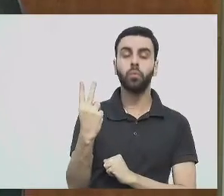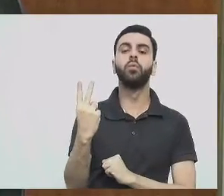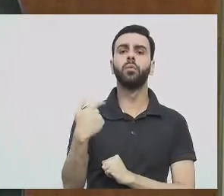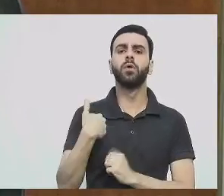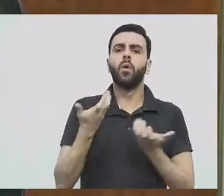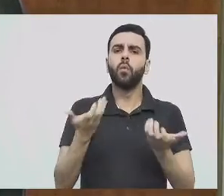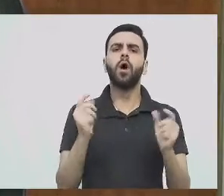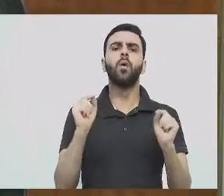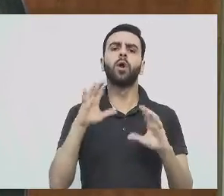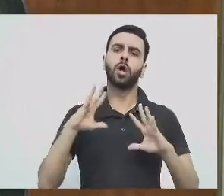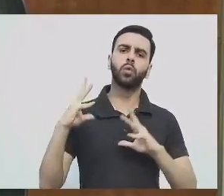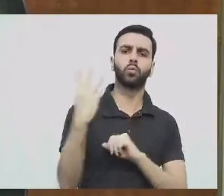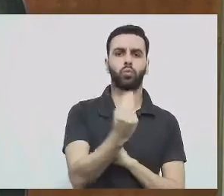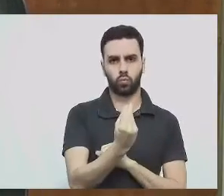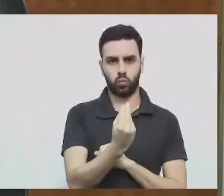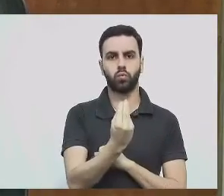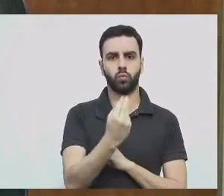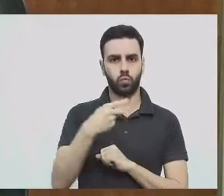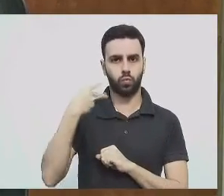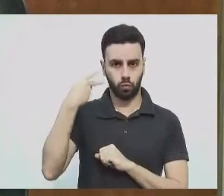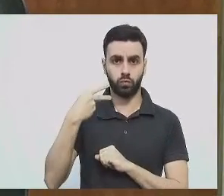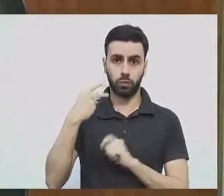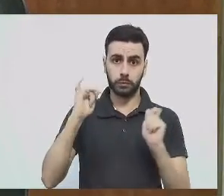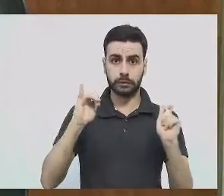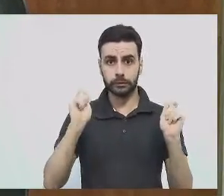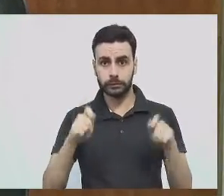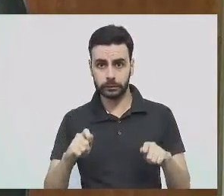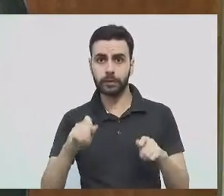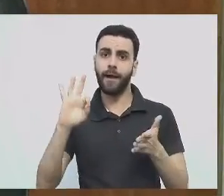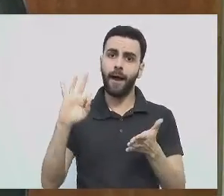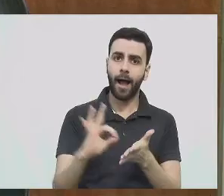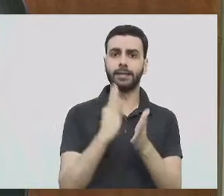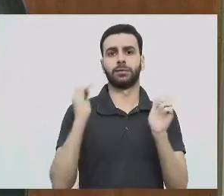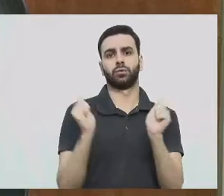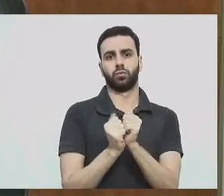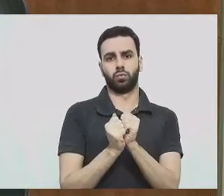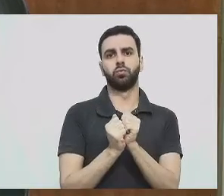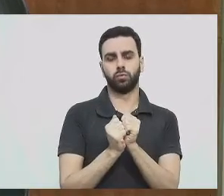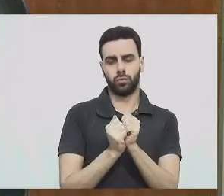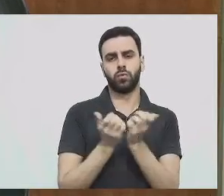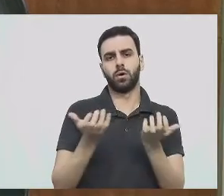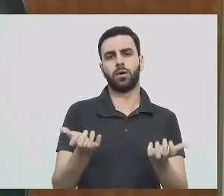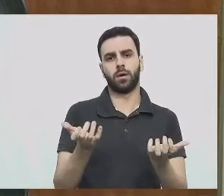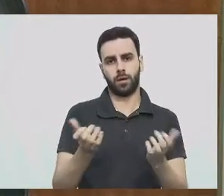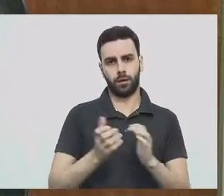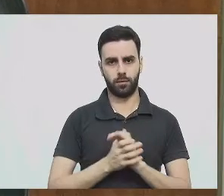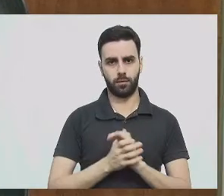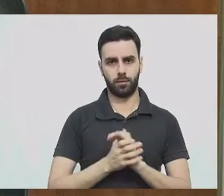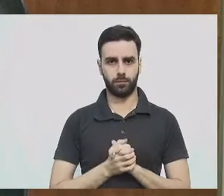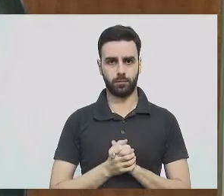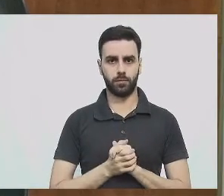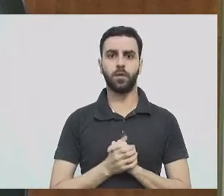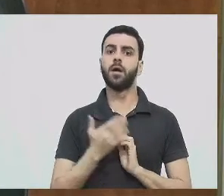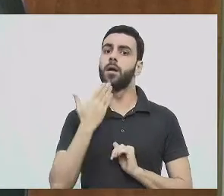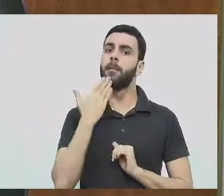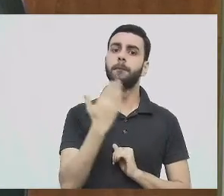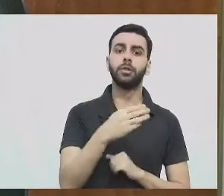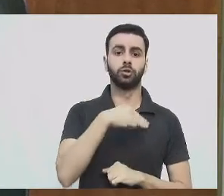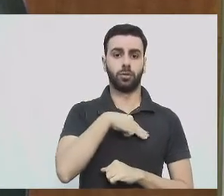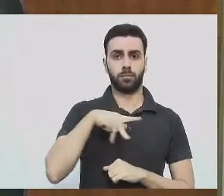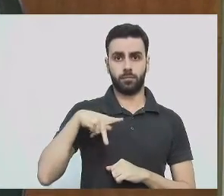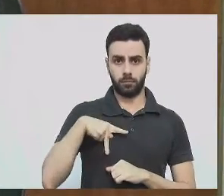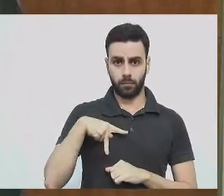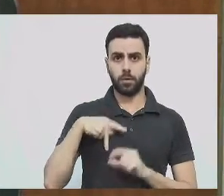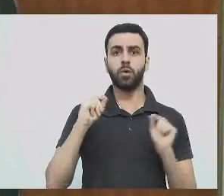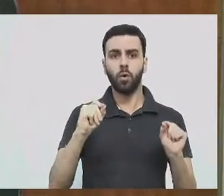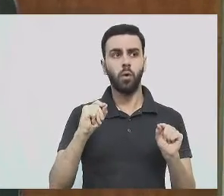eu gostaria que todos os vereadores aqui, se possível, assinasse essa representação, pedindo ao Ministério Público